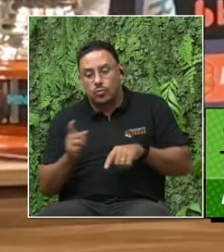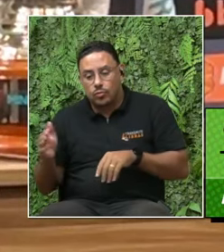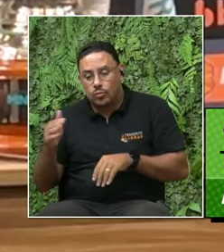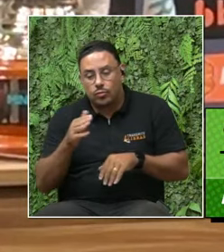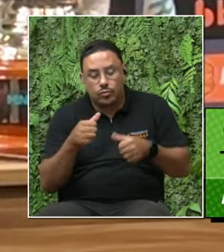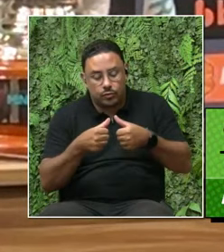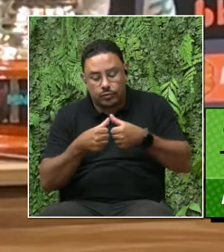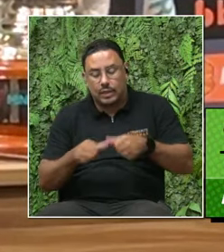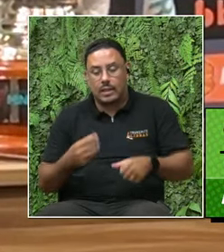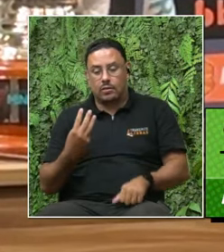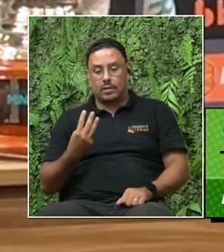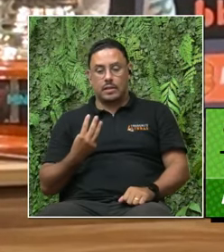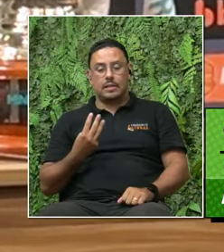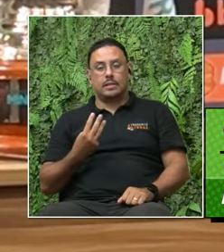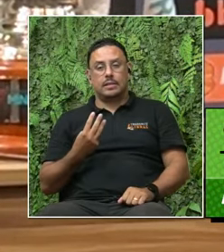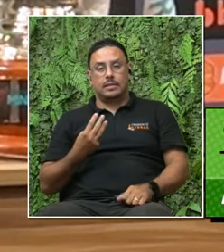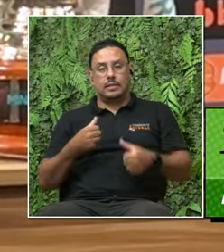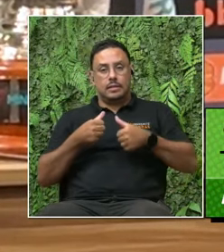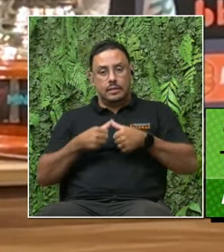erer